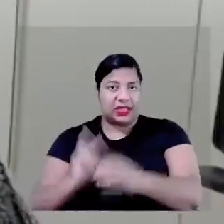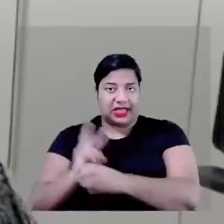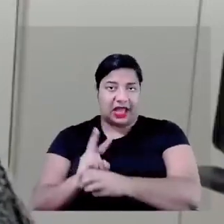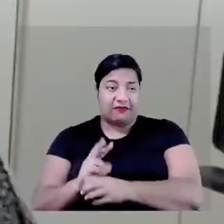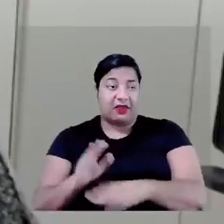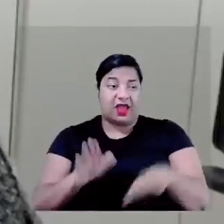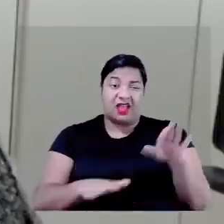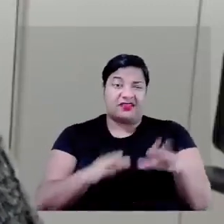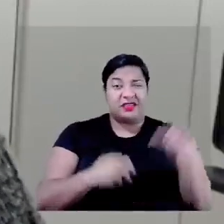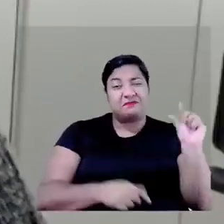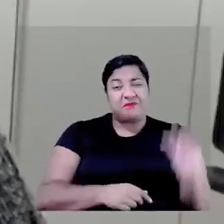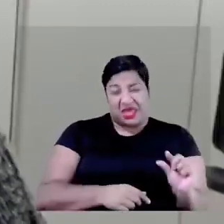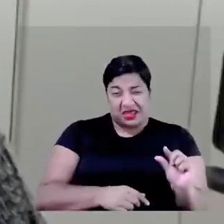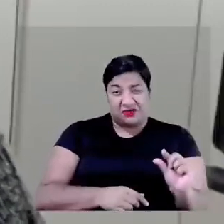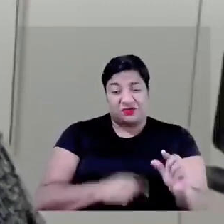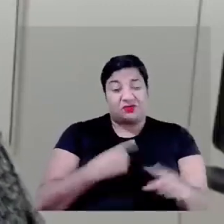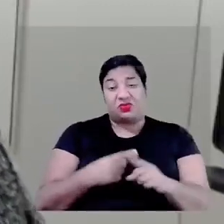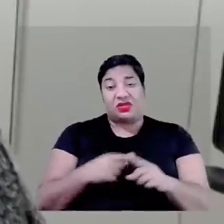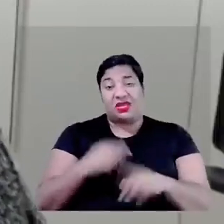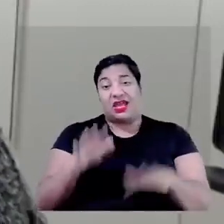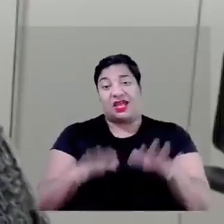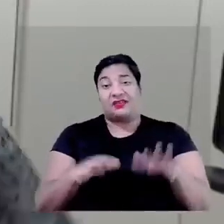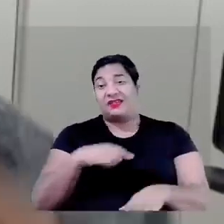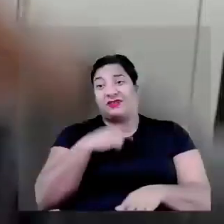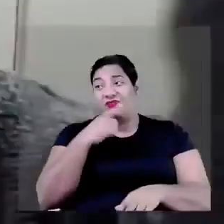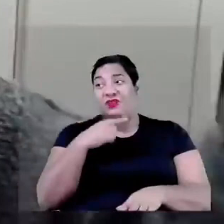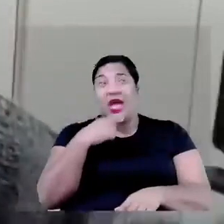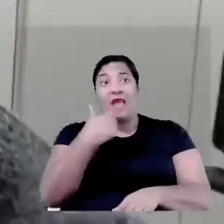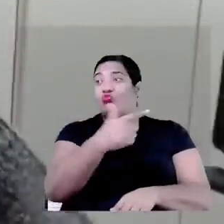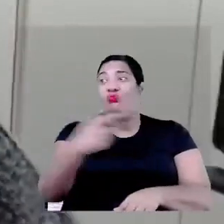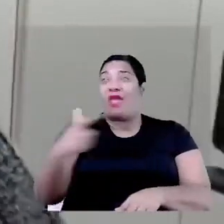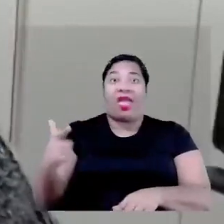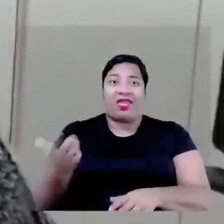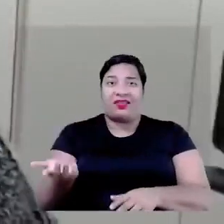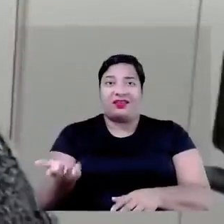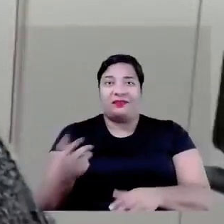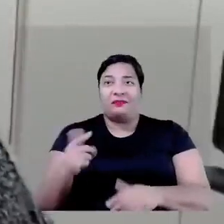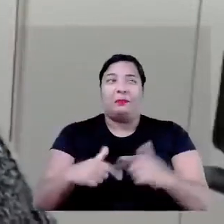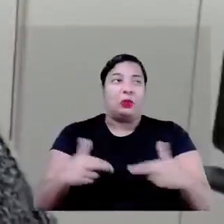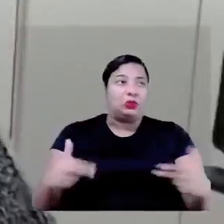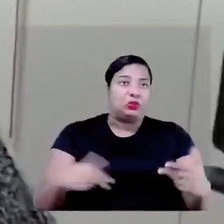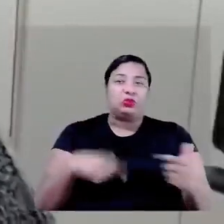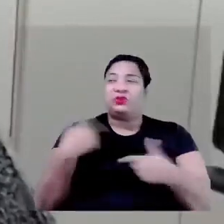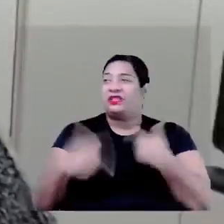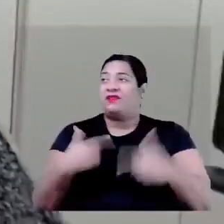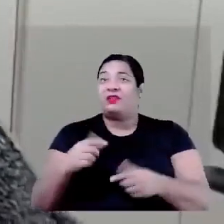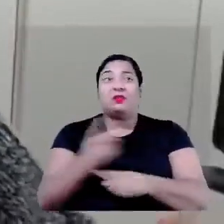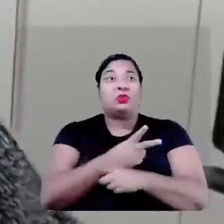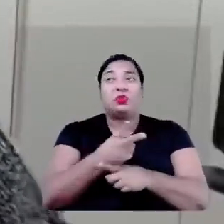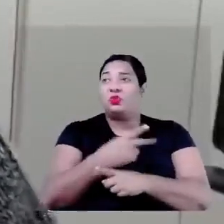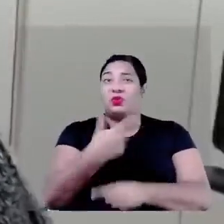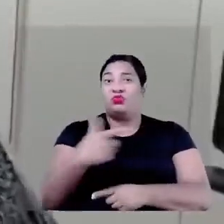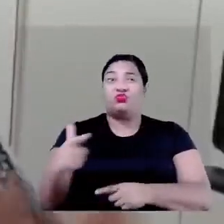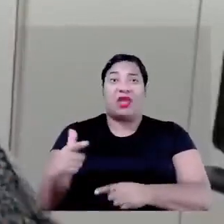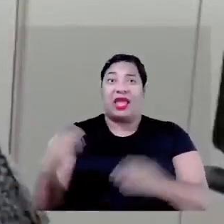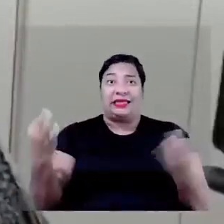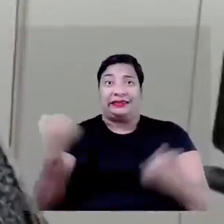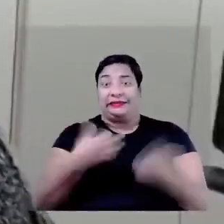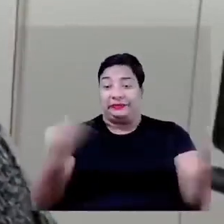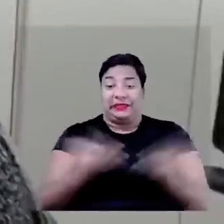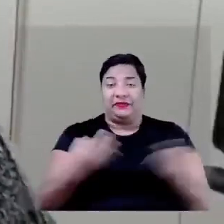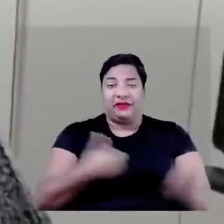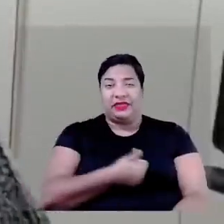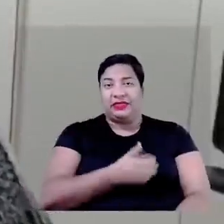porque às vezes o mercado também não vai ter condições de responder a essa demanda por produtos e serviços 100% ecológicos,